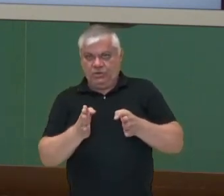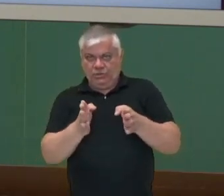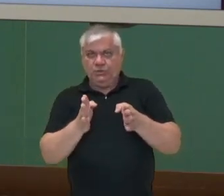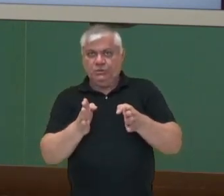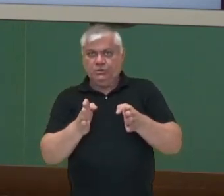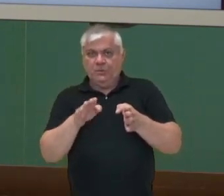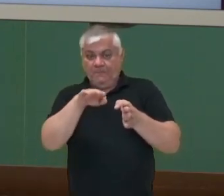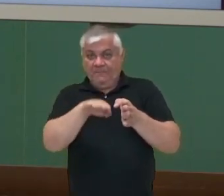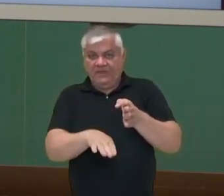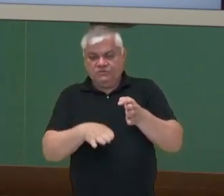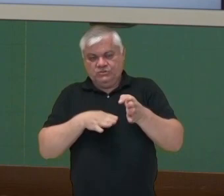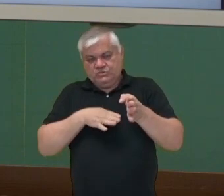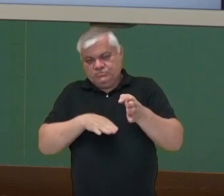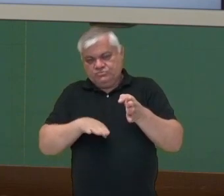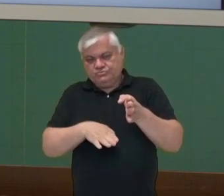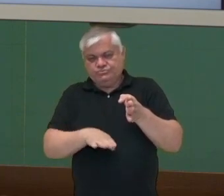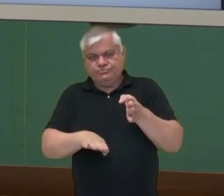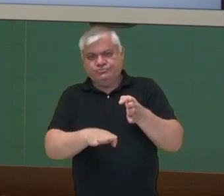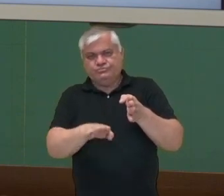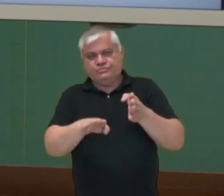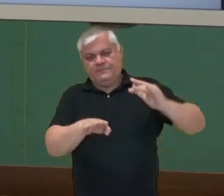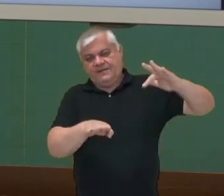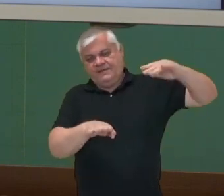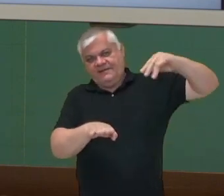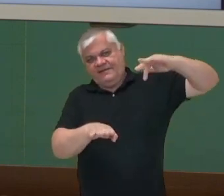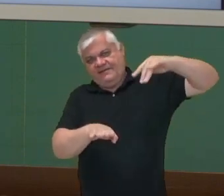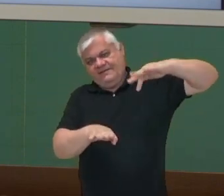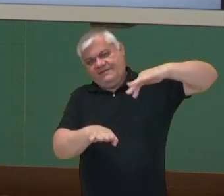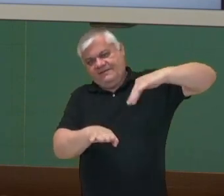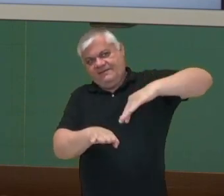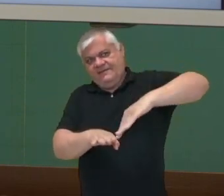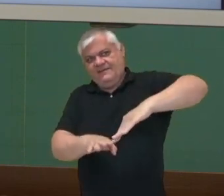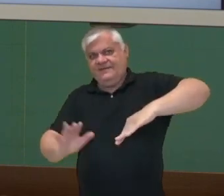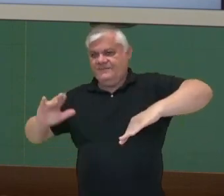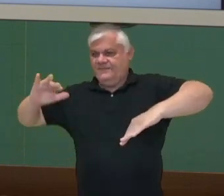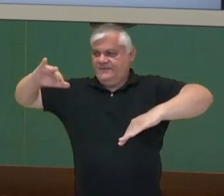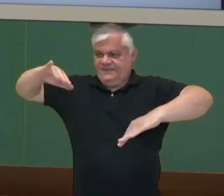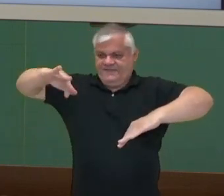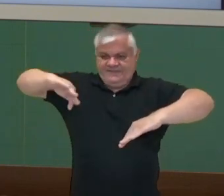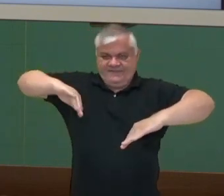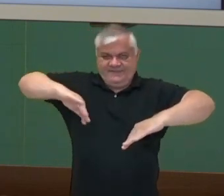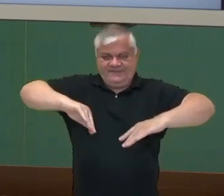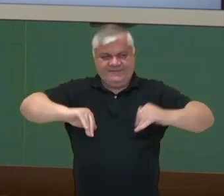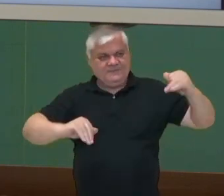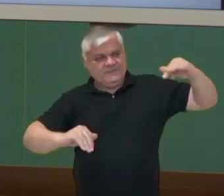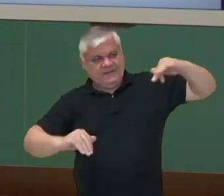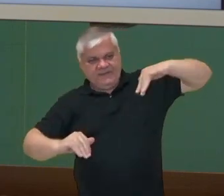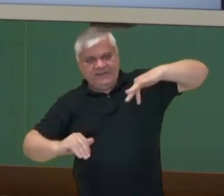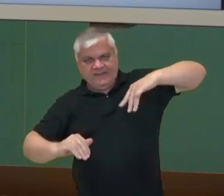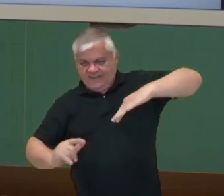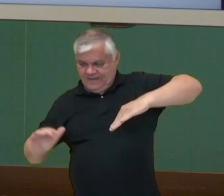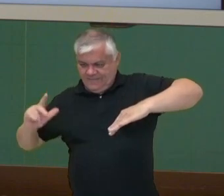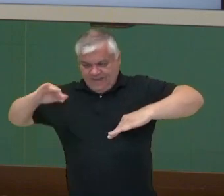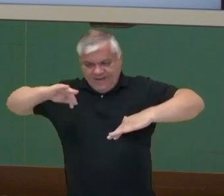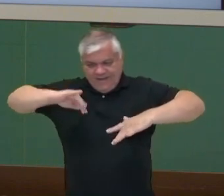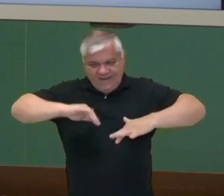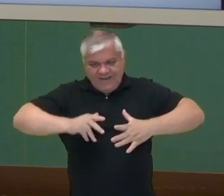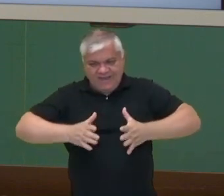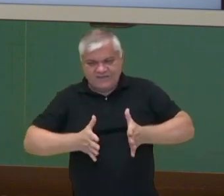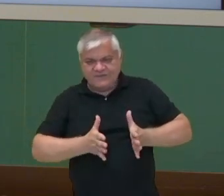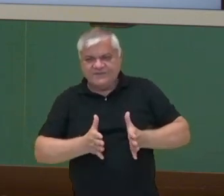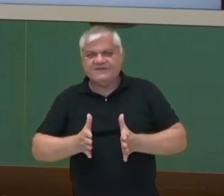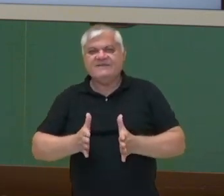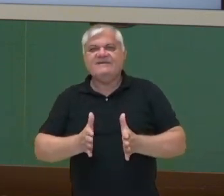mais baixa, e todos os outros rios menores, seus afluentes ou tributários, que são pequenos